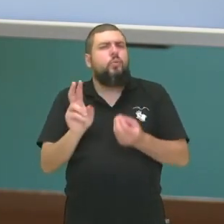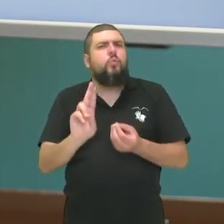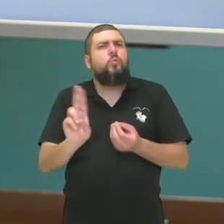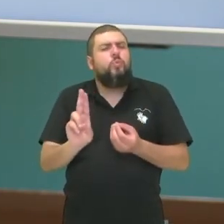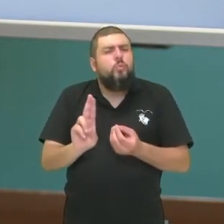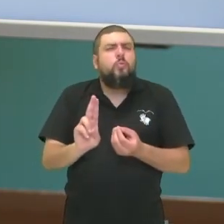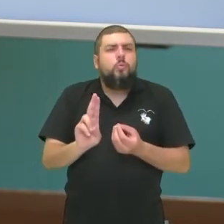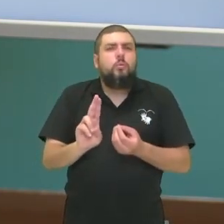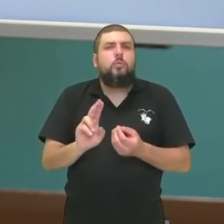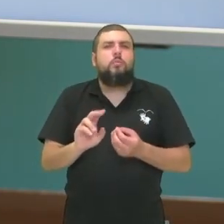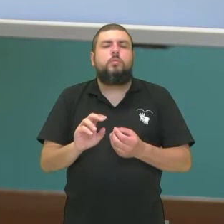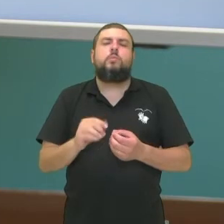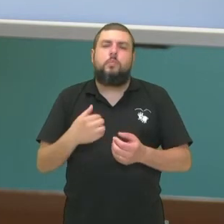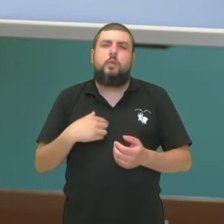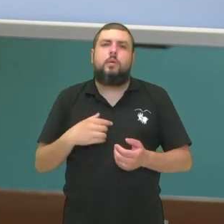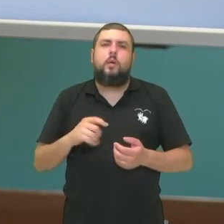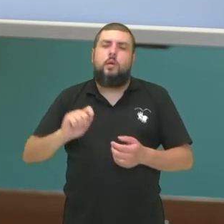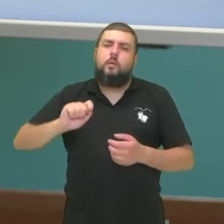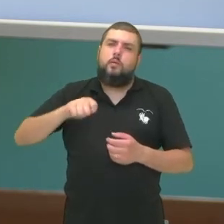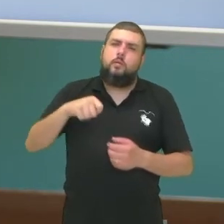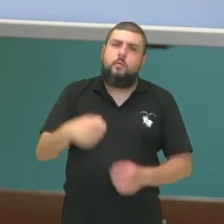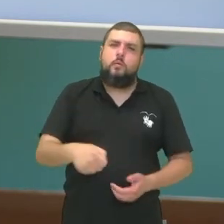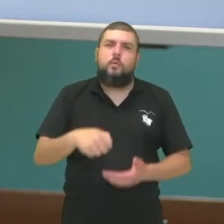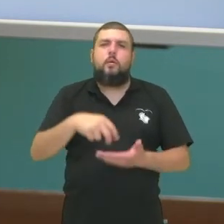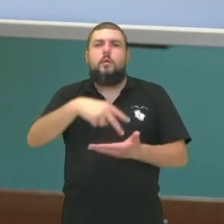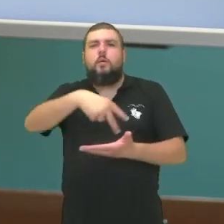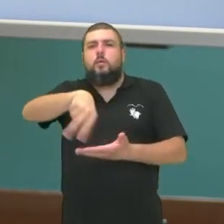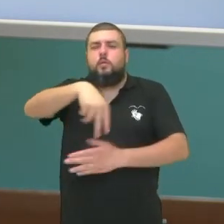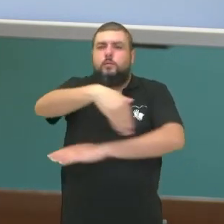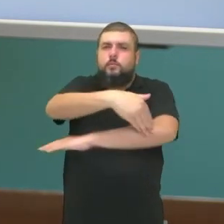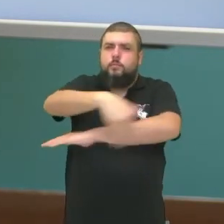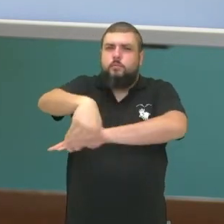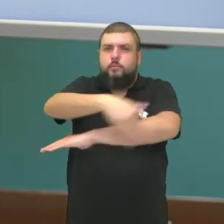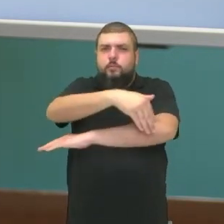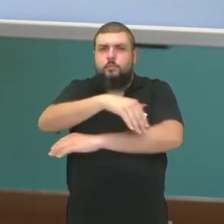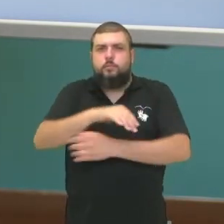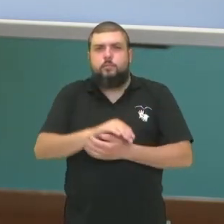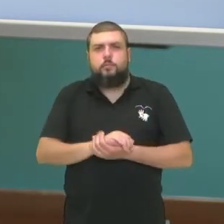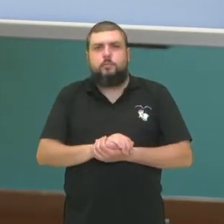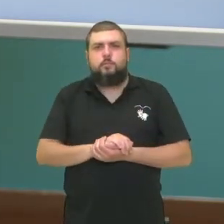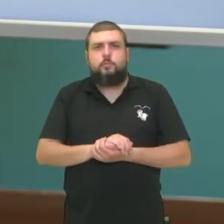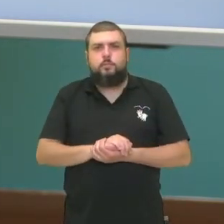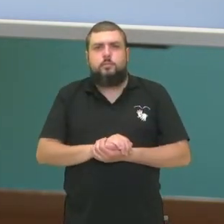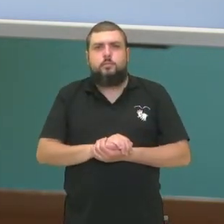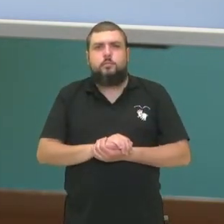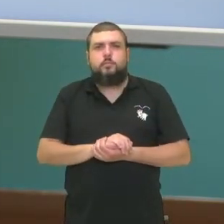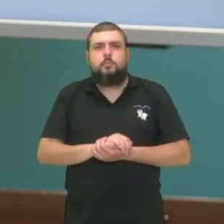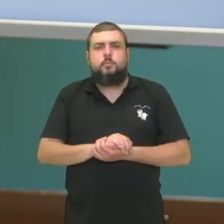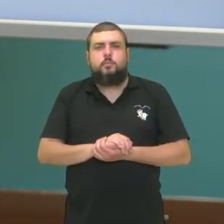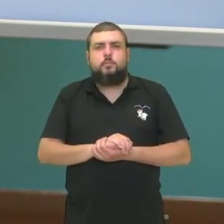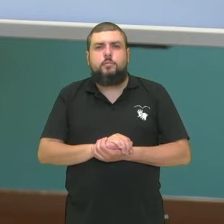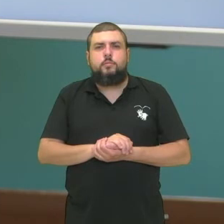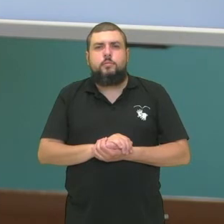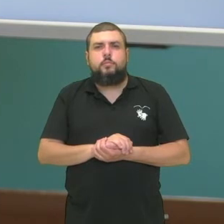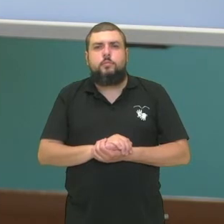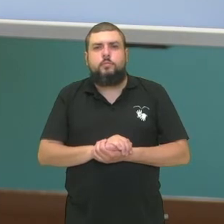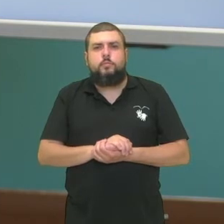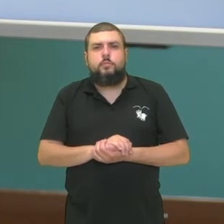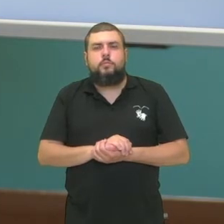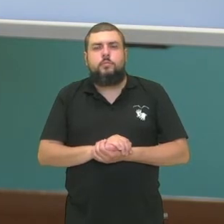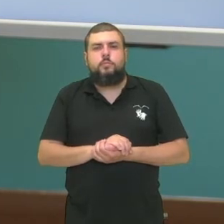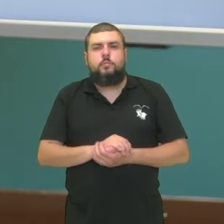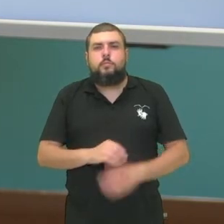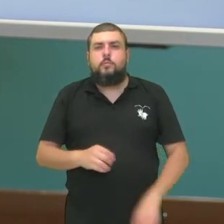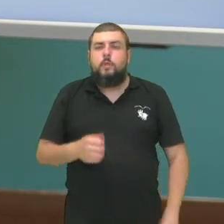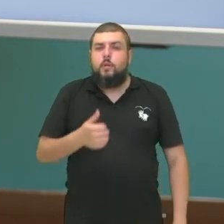basicamente nas ruas, ele acabou sendo chamado de street dance, tá bom? Na década de 60, essa dança